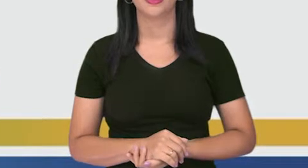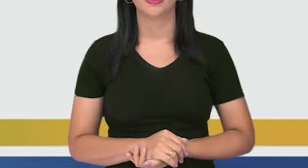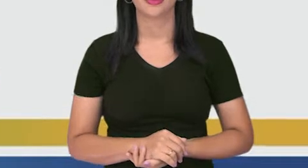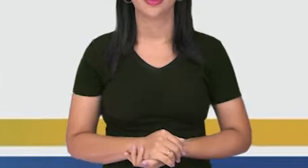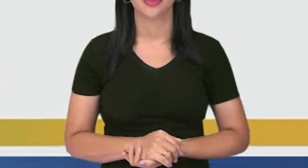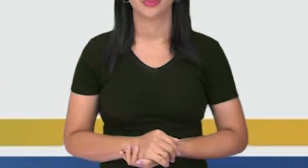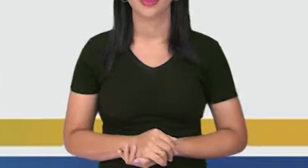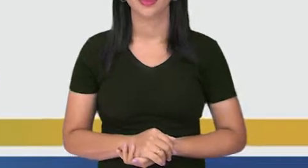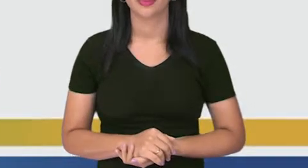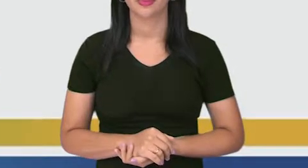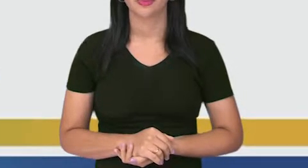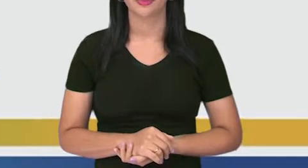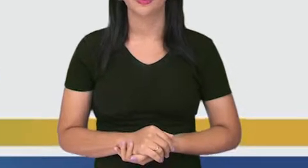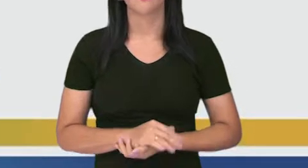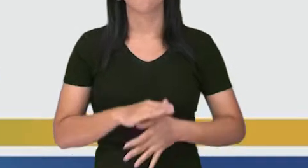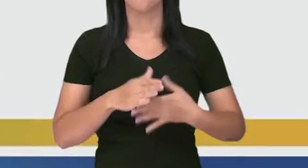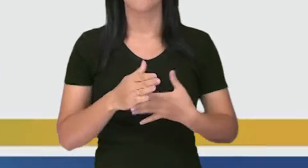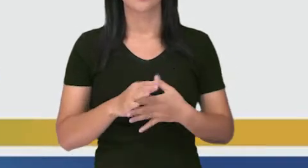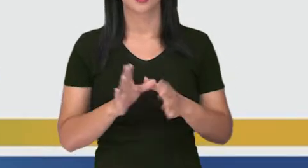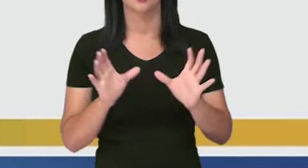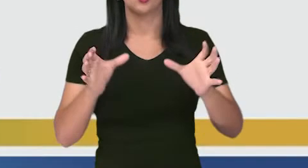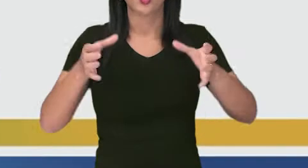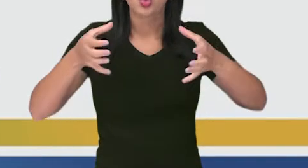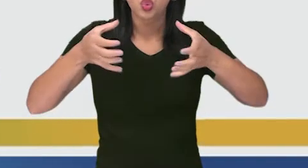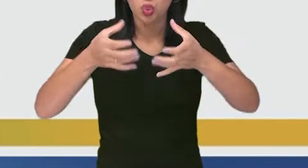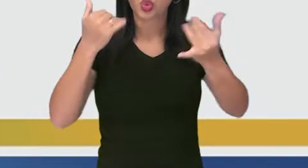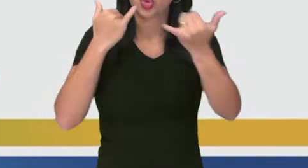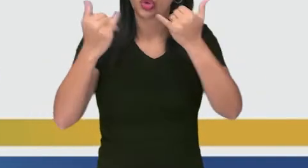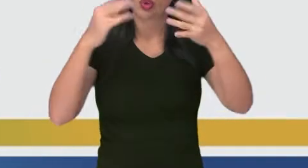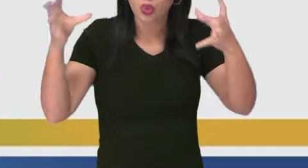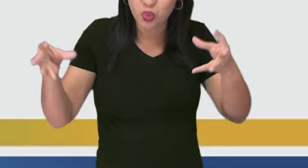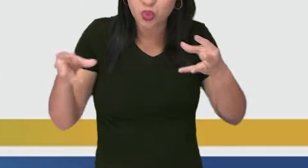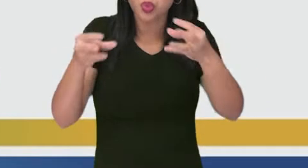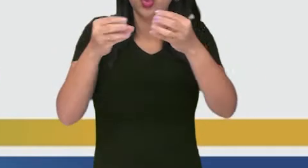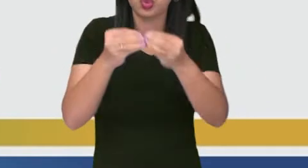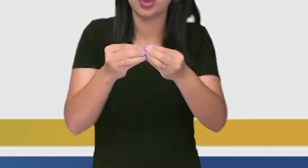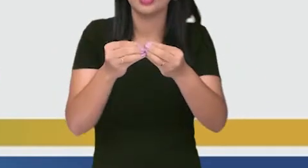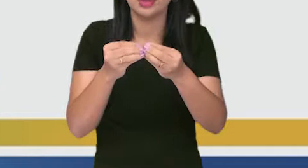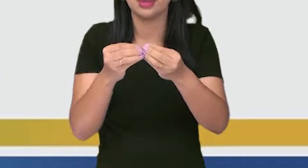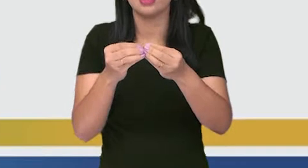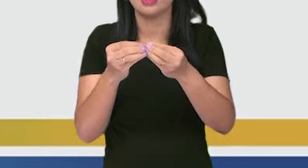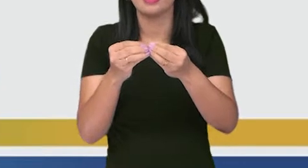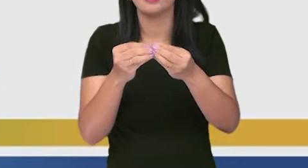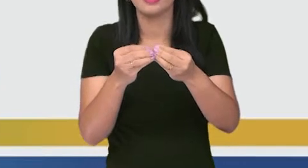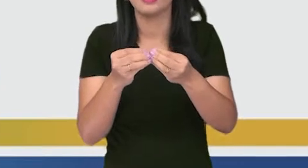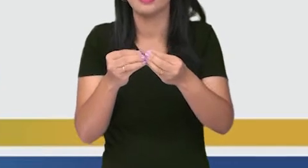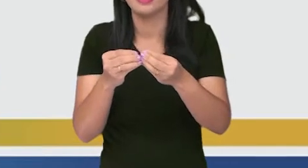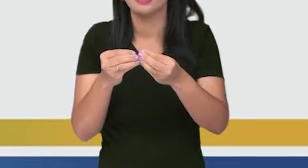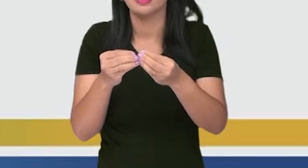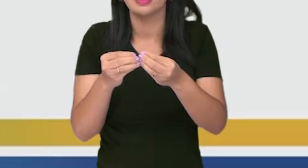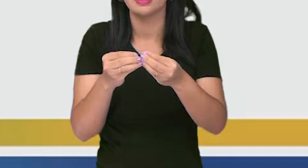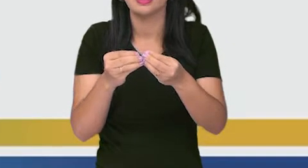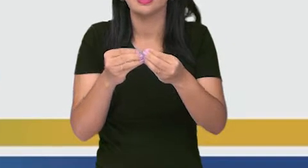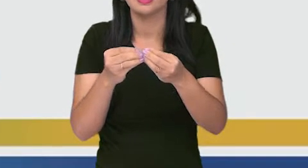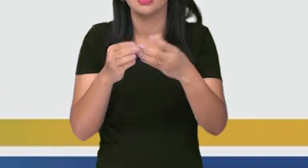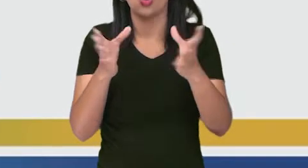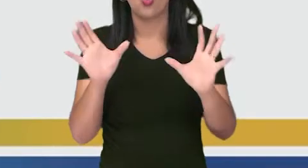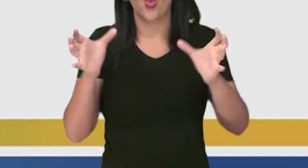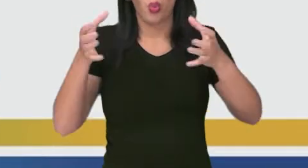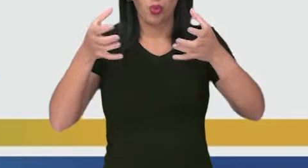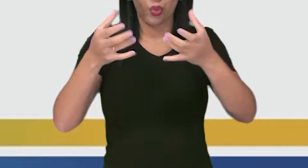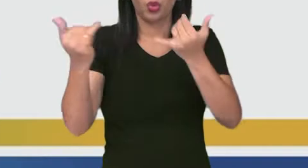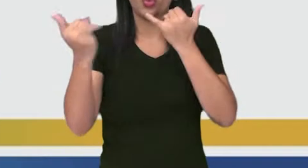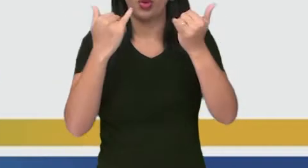e o resumir grandes conjuntos de dados gratificantes um conjunto de dados